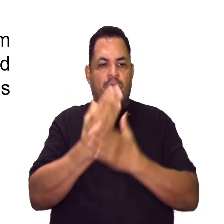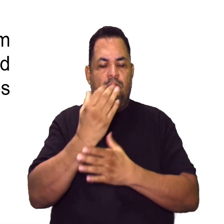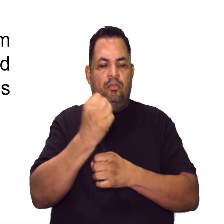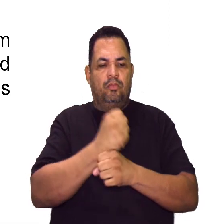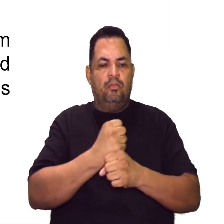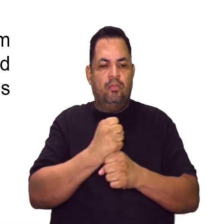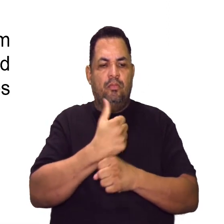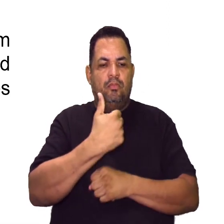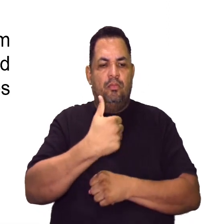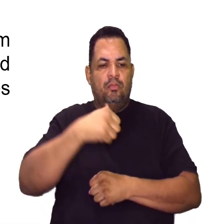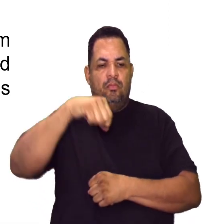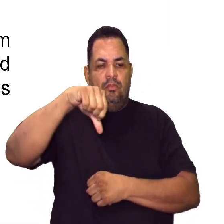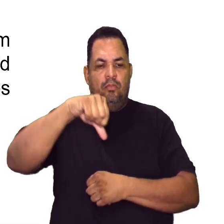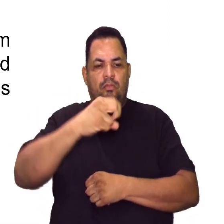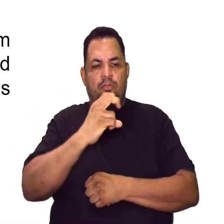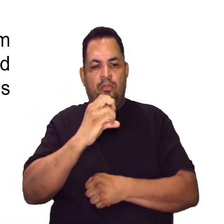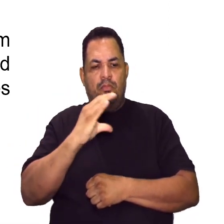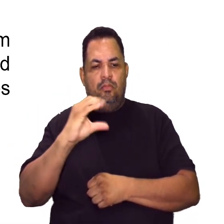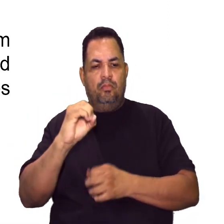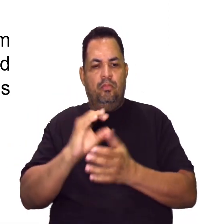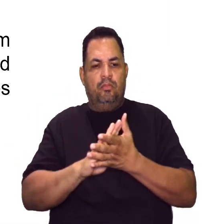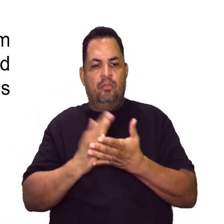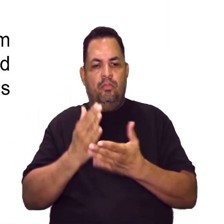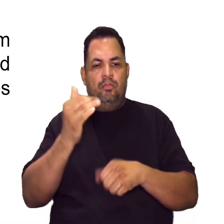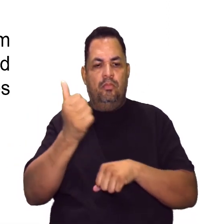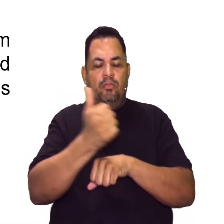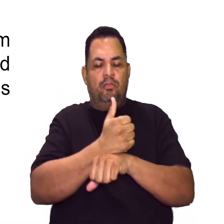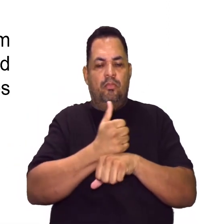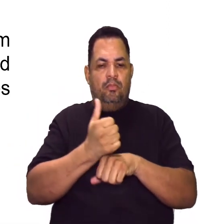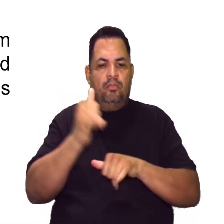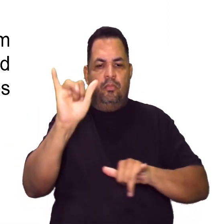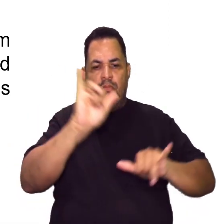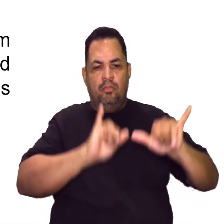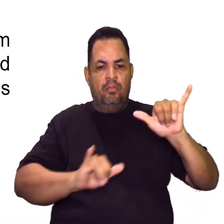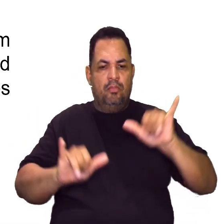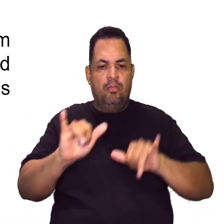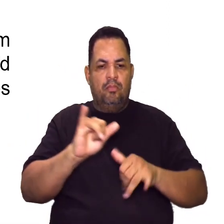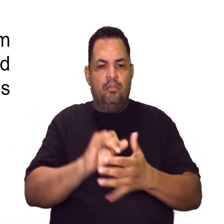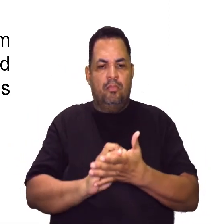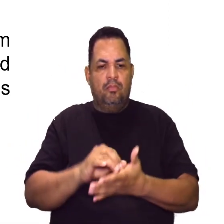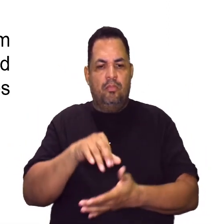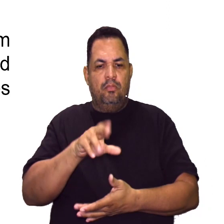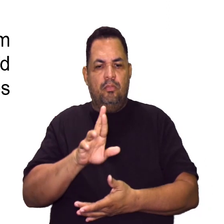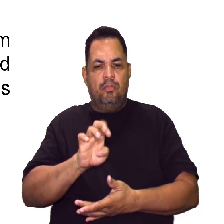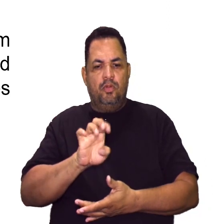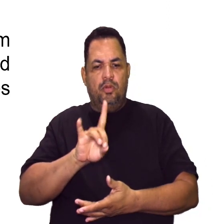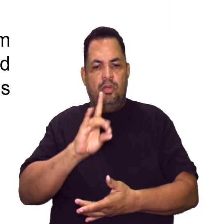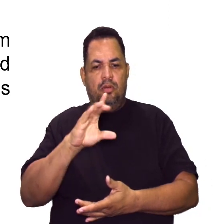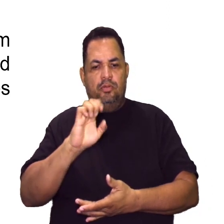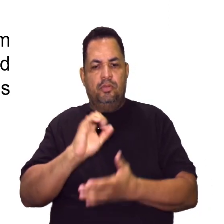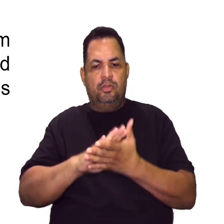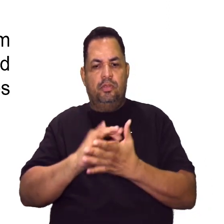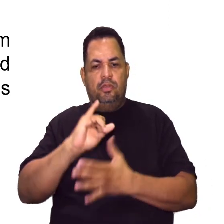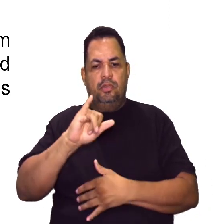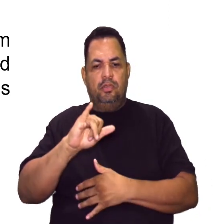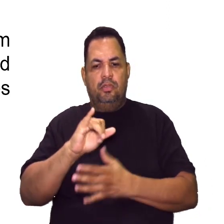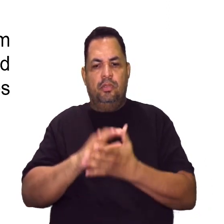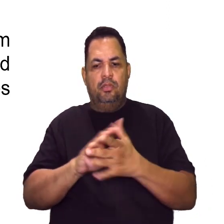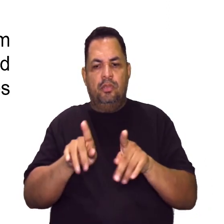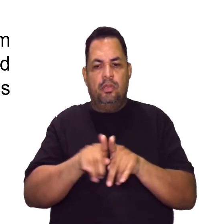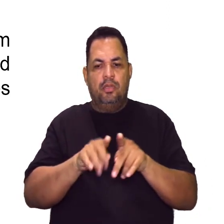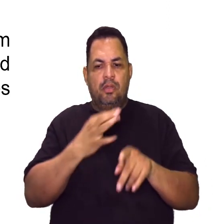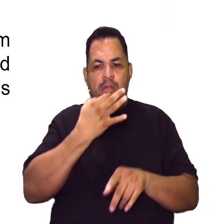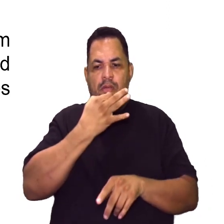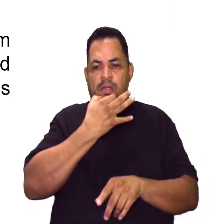elaborado em 1950 pelos químicos, né? Joseph e o inglês Ronald Naylor. Trata-se